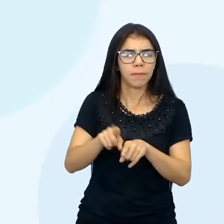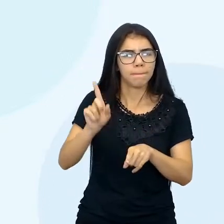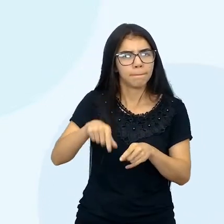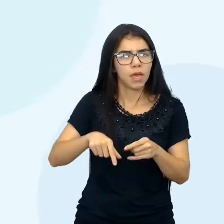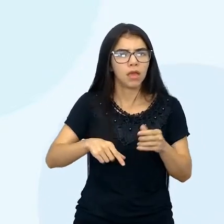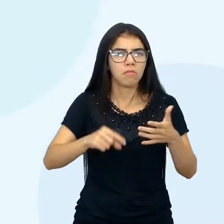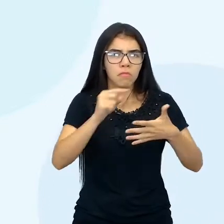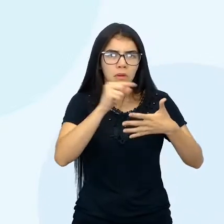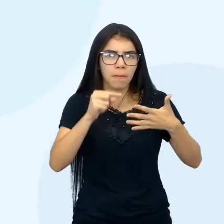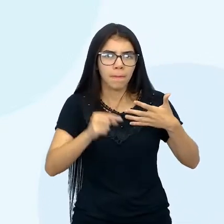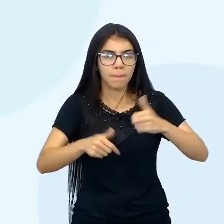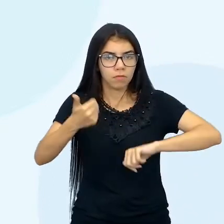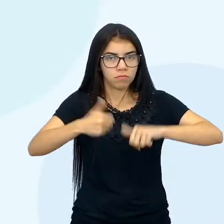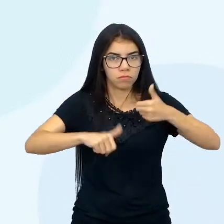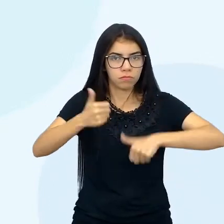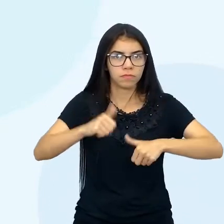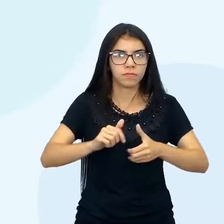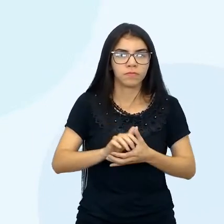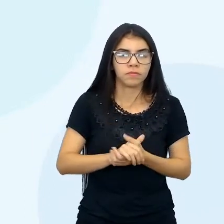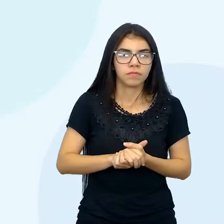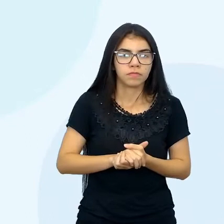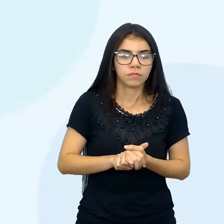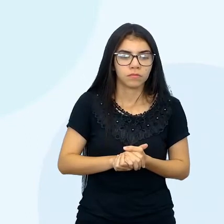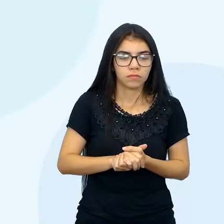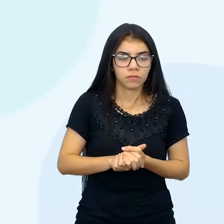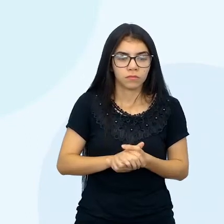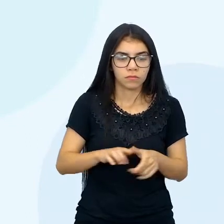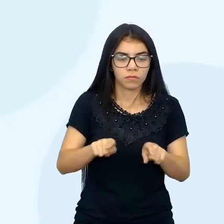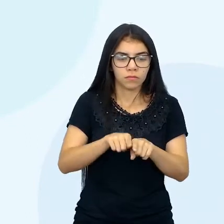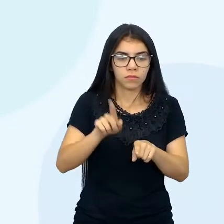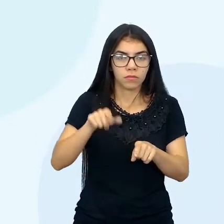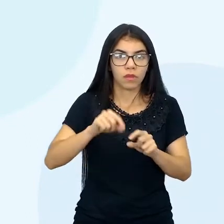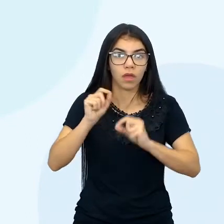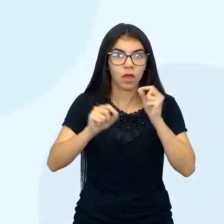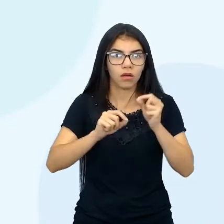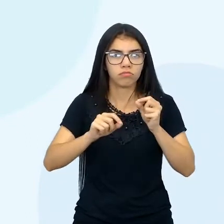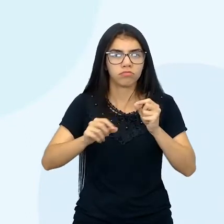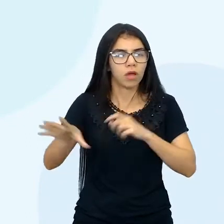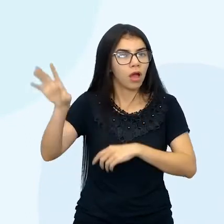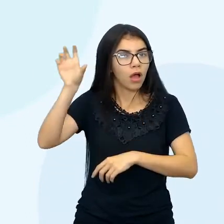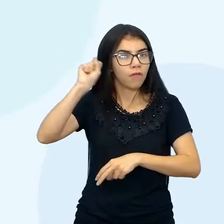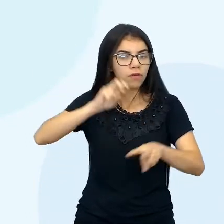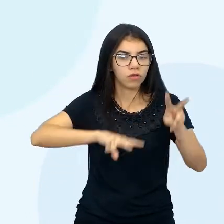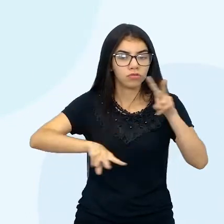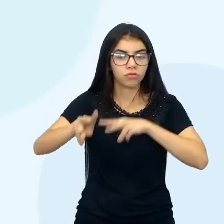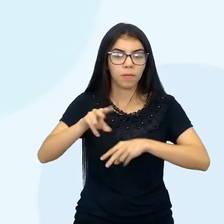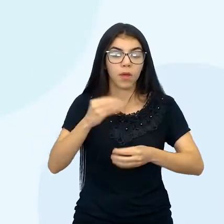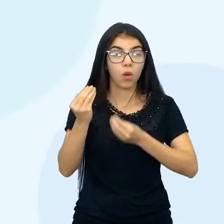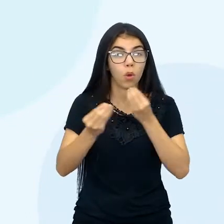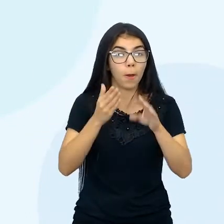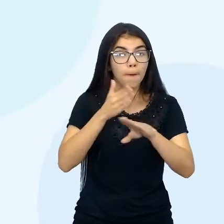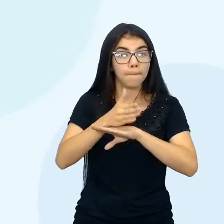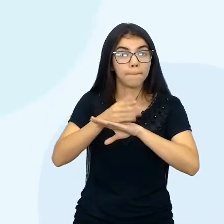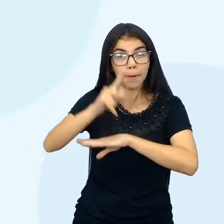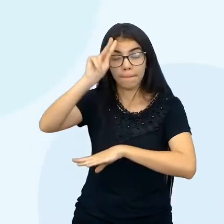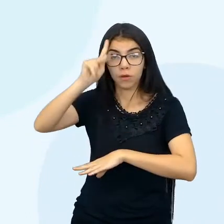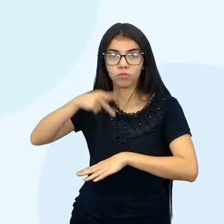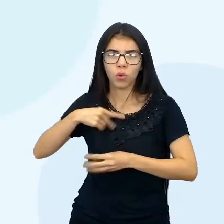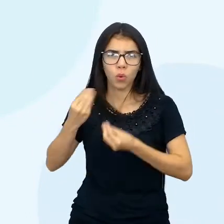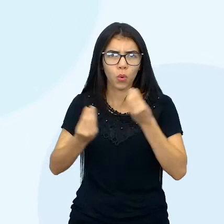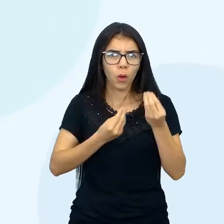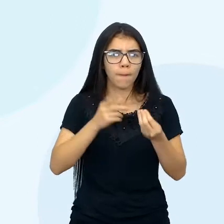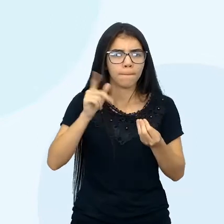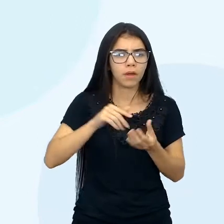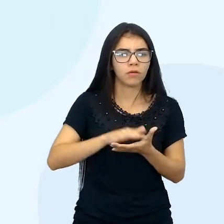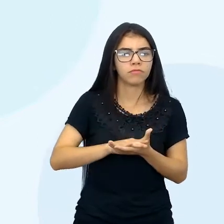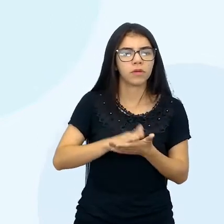né? Isso, vamos supor que você organizou a sua mostra de audiovisual. Aí, como foi a sua participação individual? Aí você coloca,